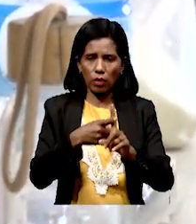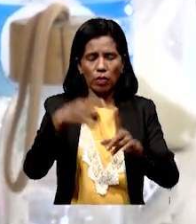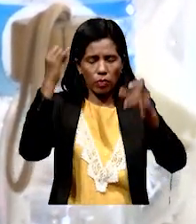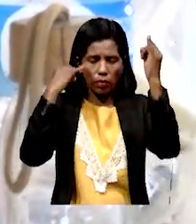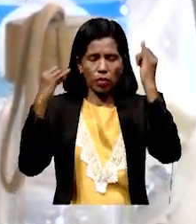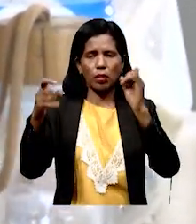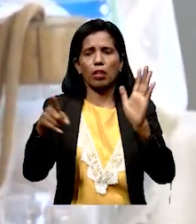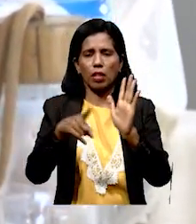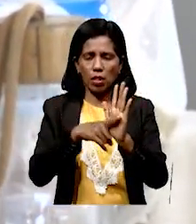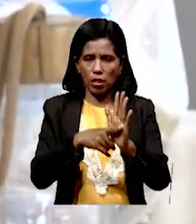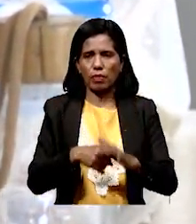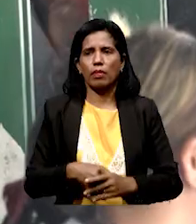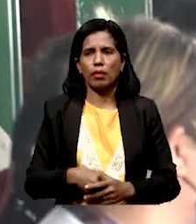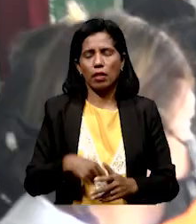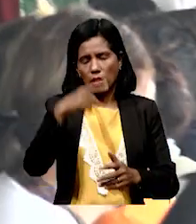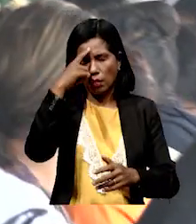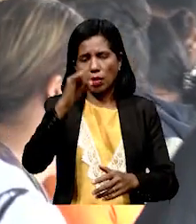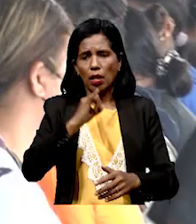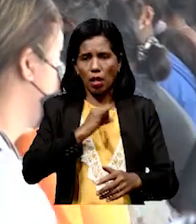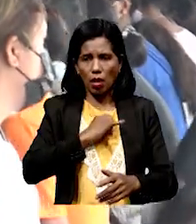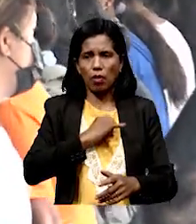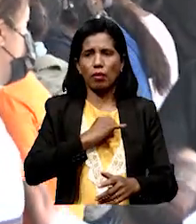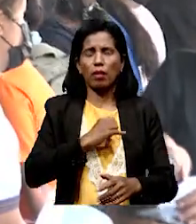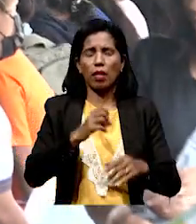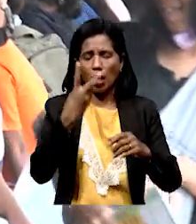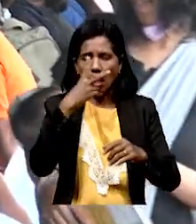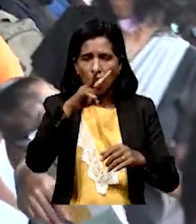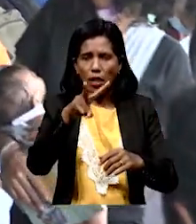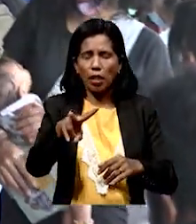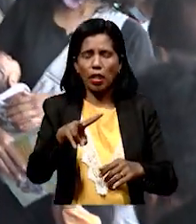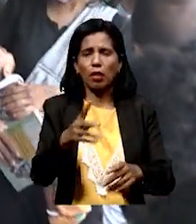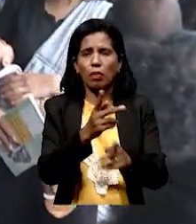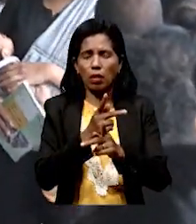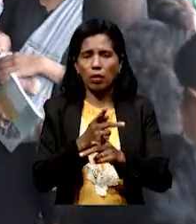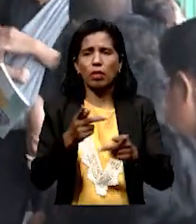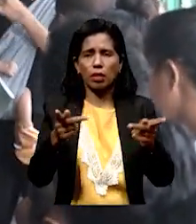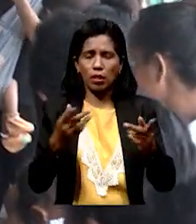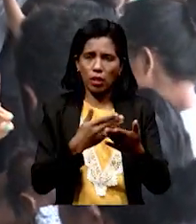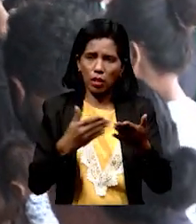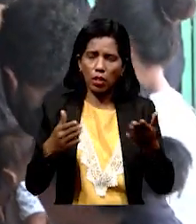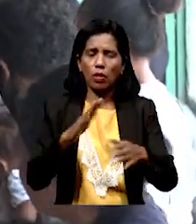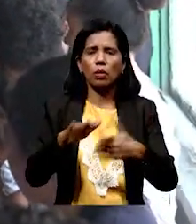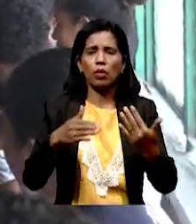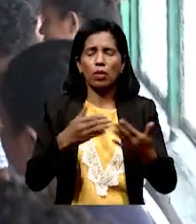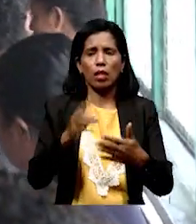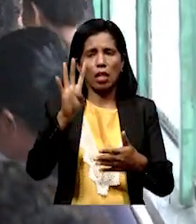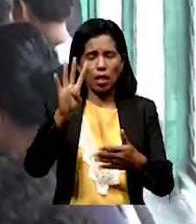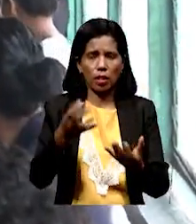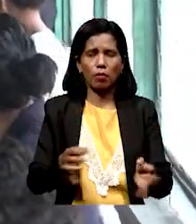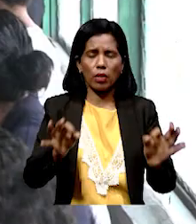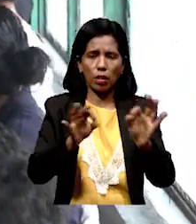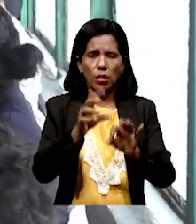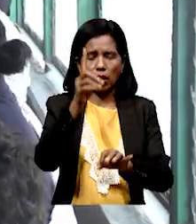informasaun balu negativo. Tamba hau pessoalmente hare hela segura hela facilidade hat principal iha di